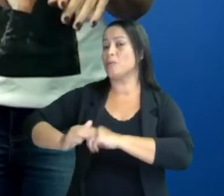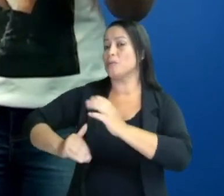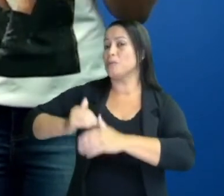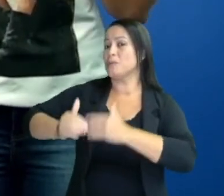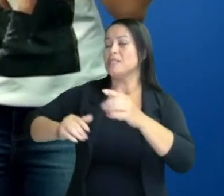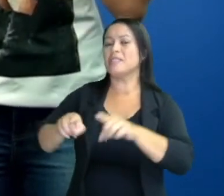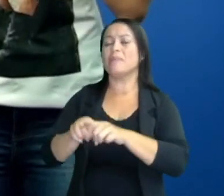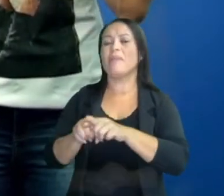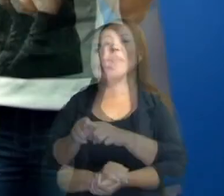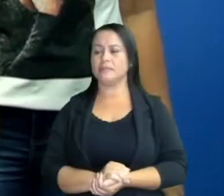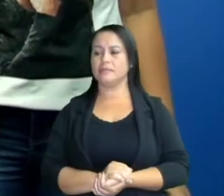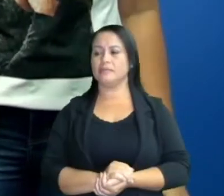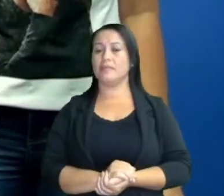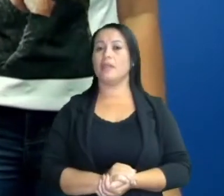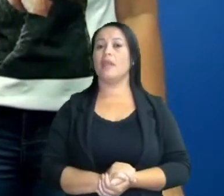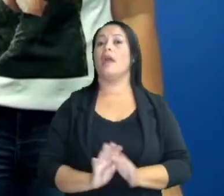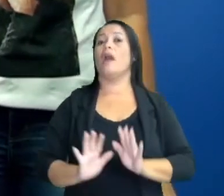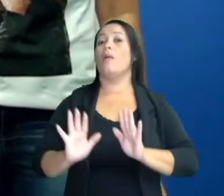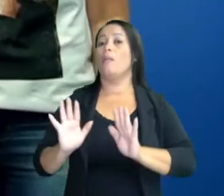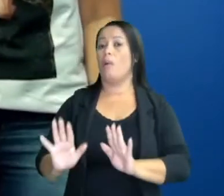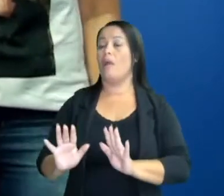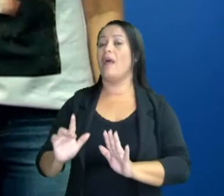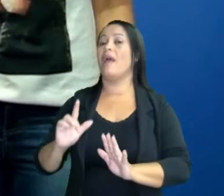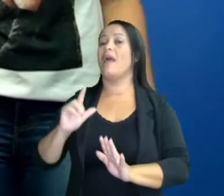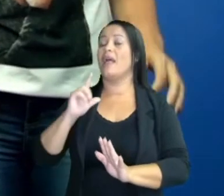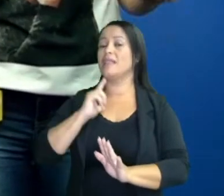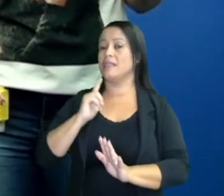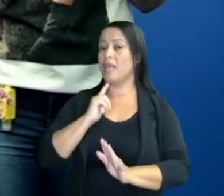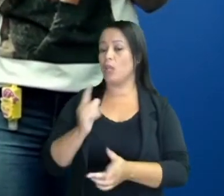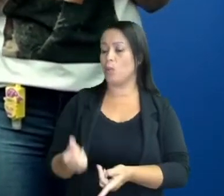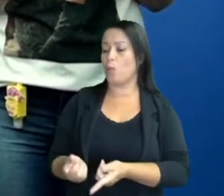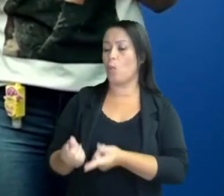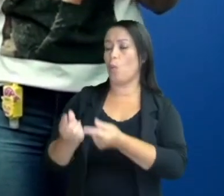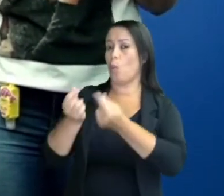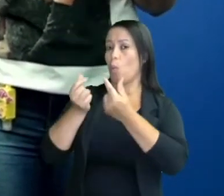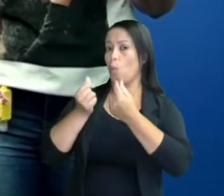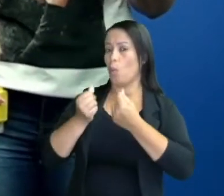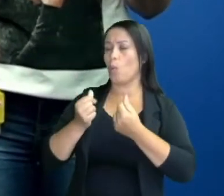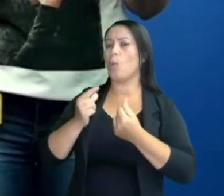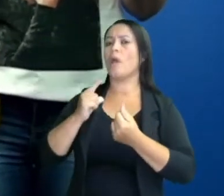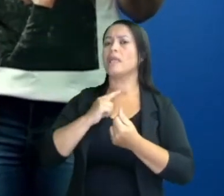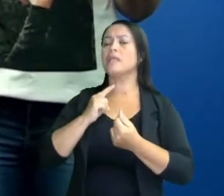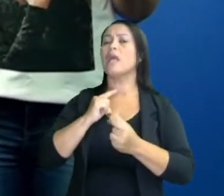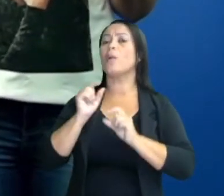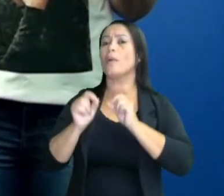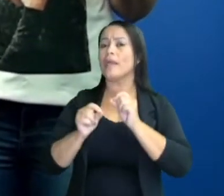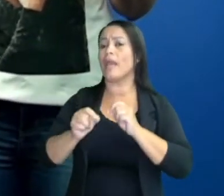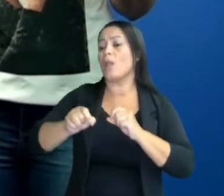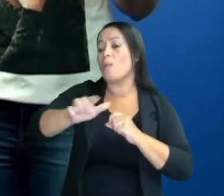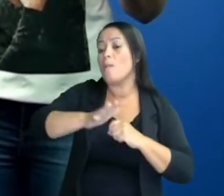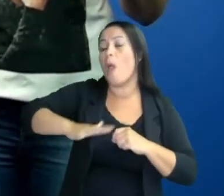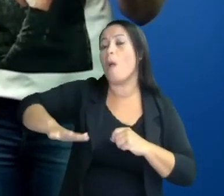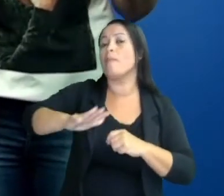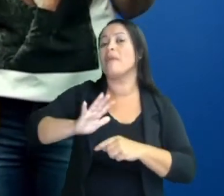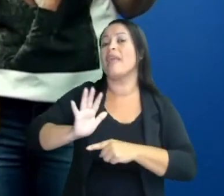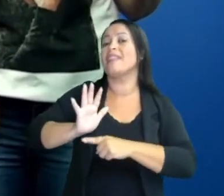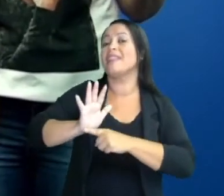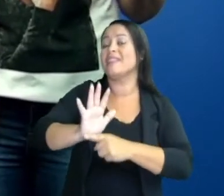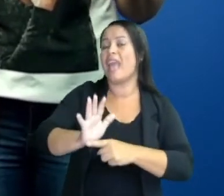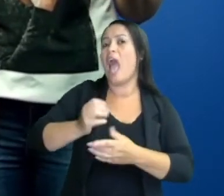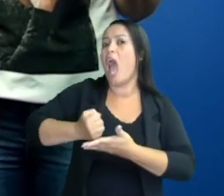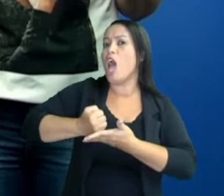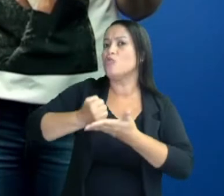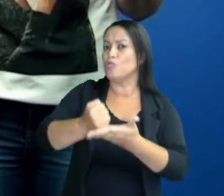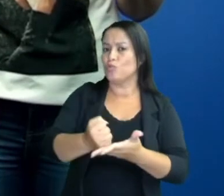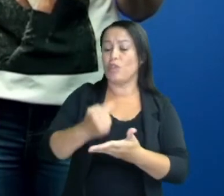a obtenção de lucro porém é um obtenção de lucro que vem com equilibrio no meio ambiente e eu seja